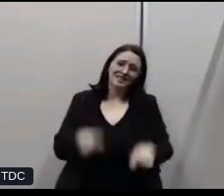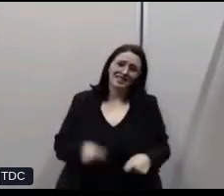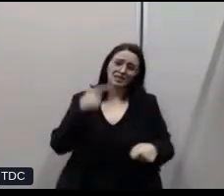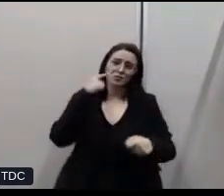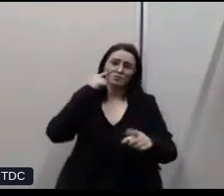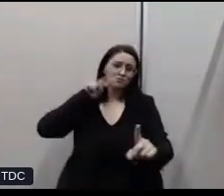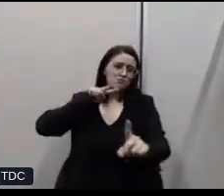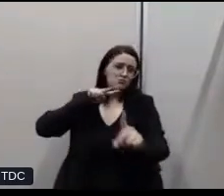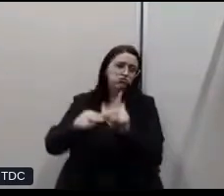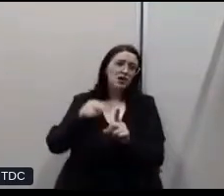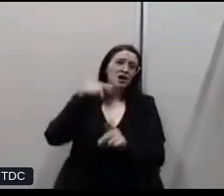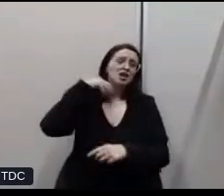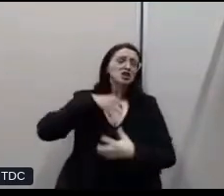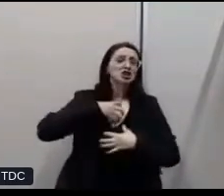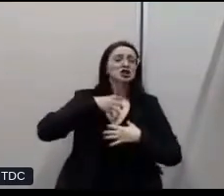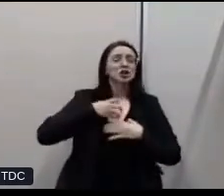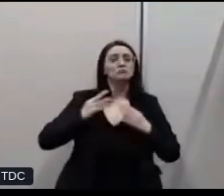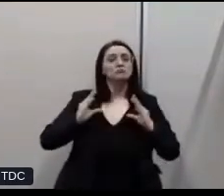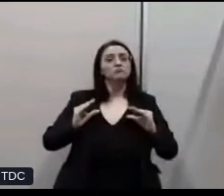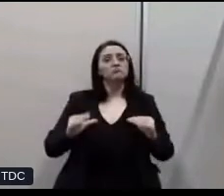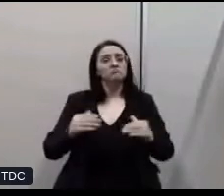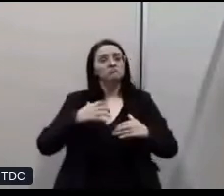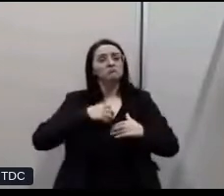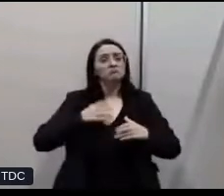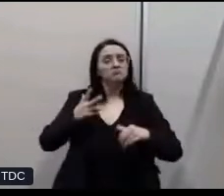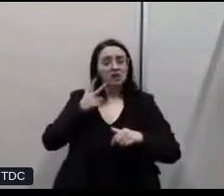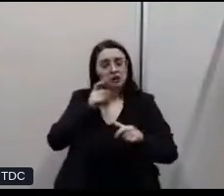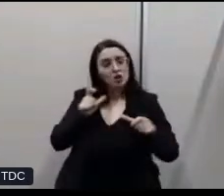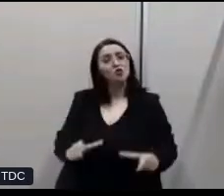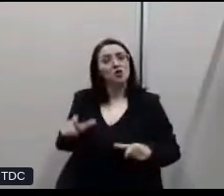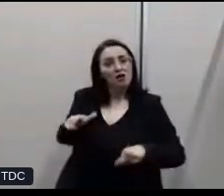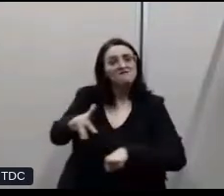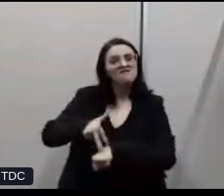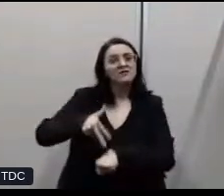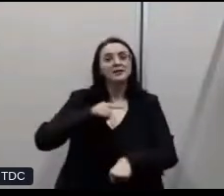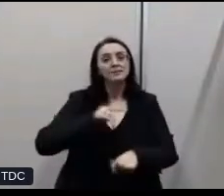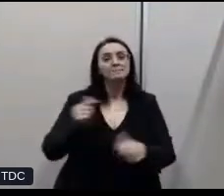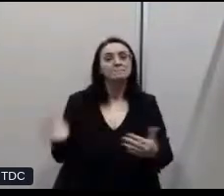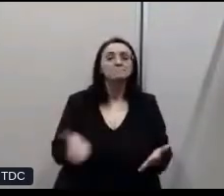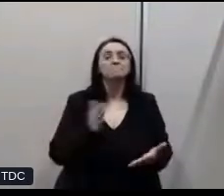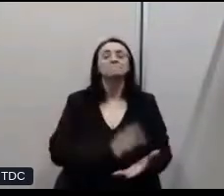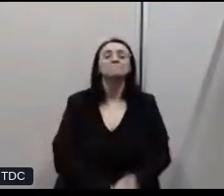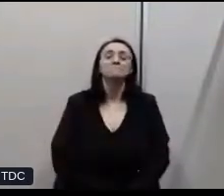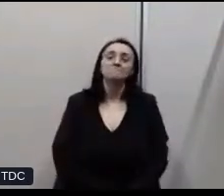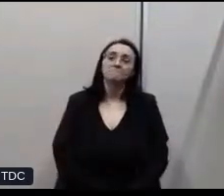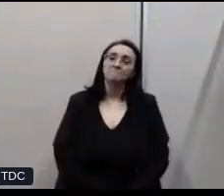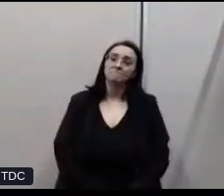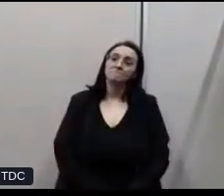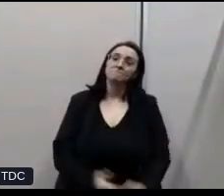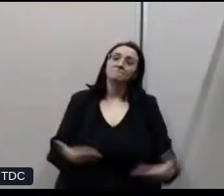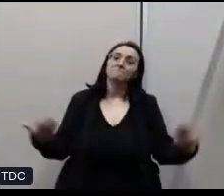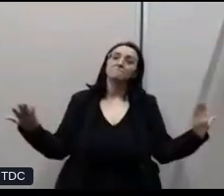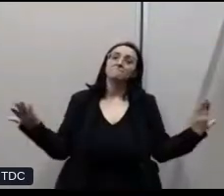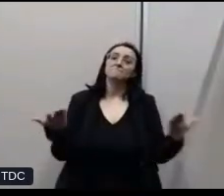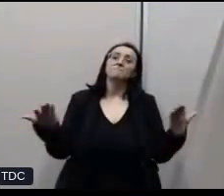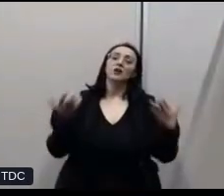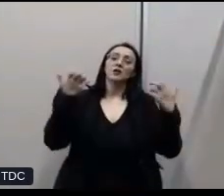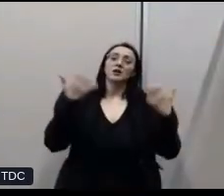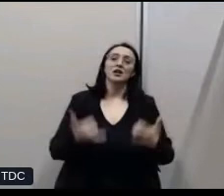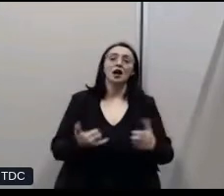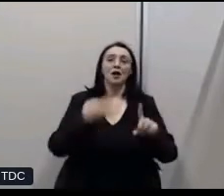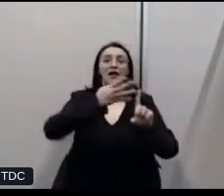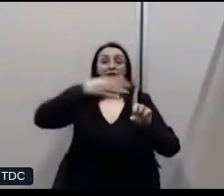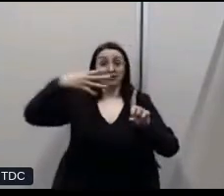dar visibilidade para que as pessoas se sintam parte desse lugar. Pode ir para o próximo também? Agora, quando a gente fala em